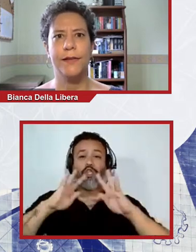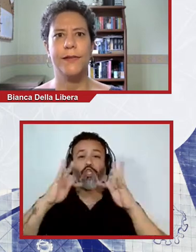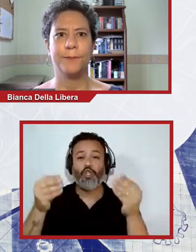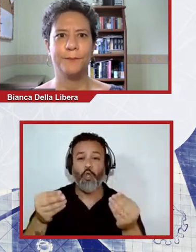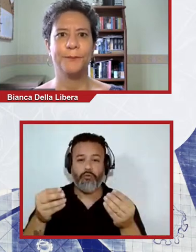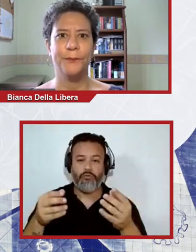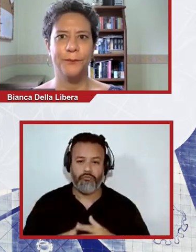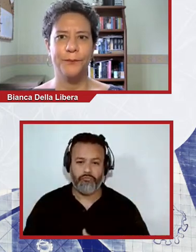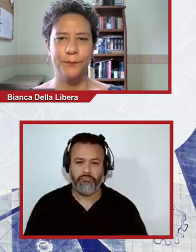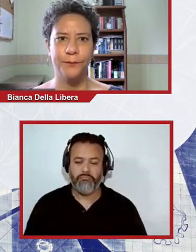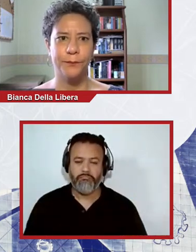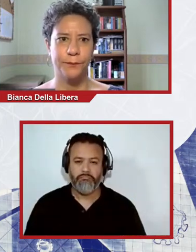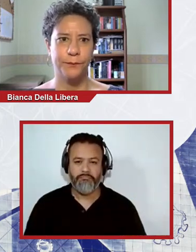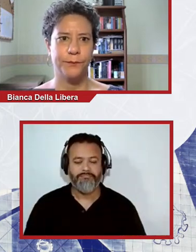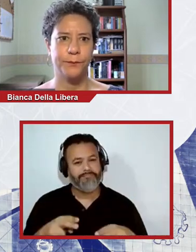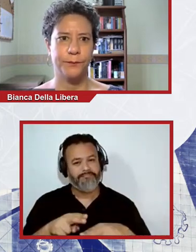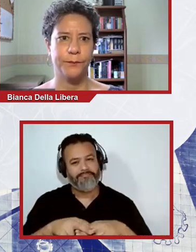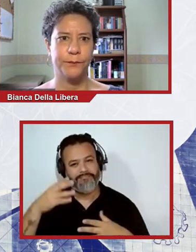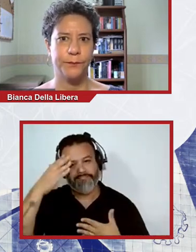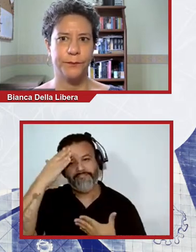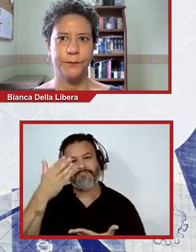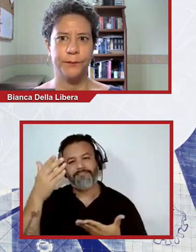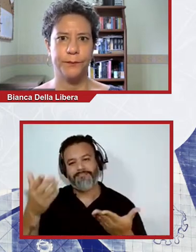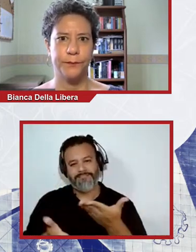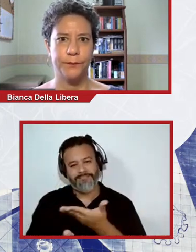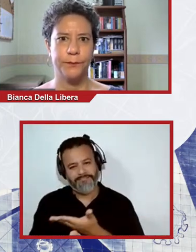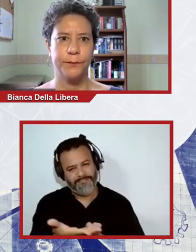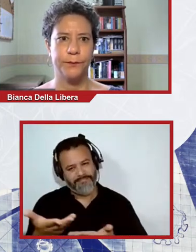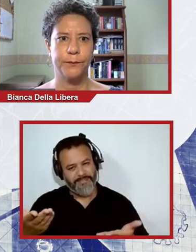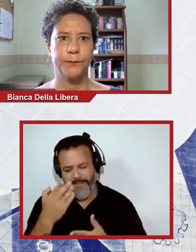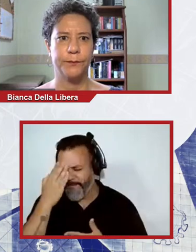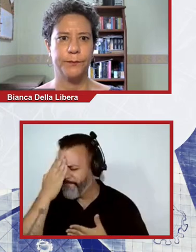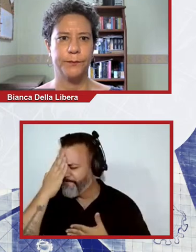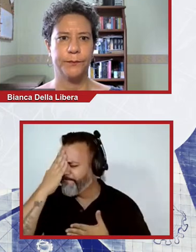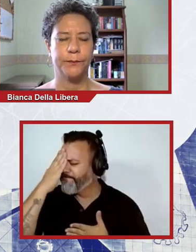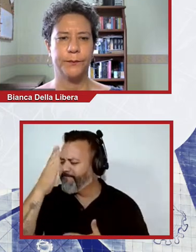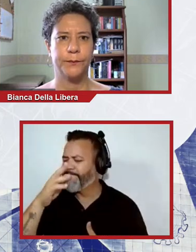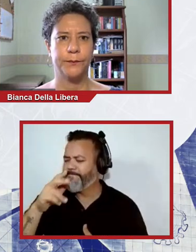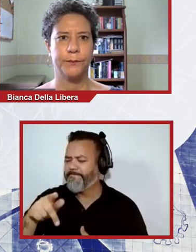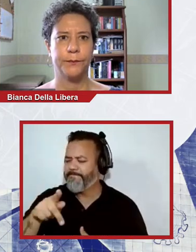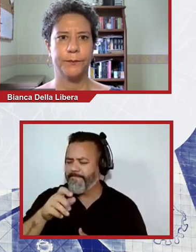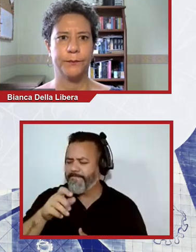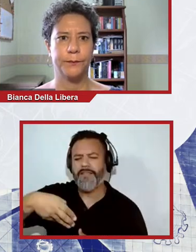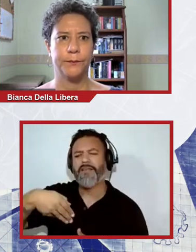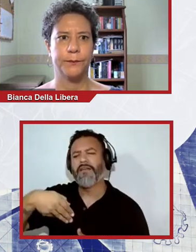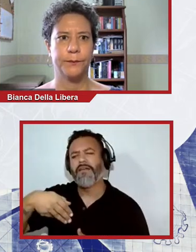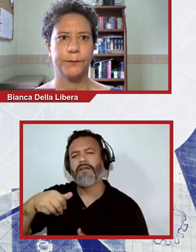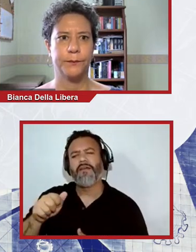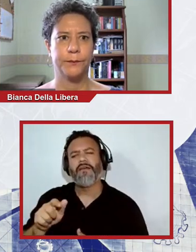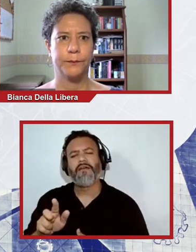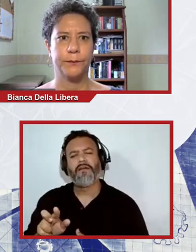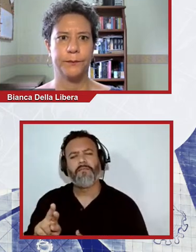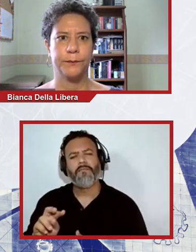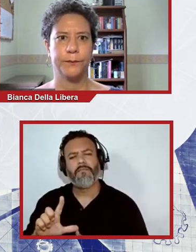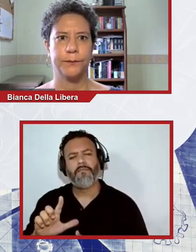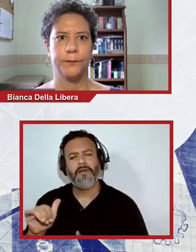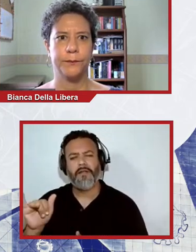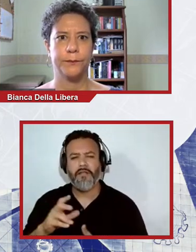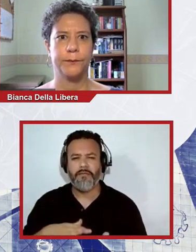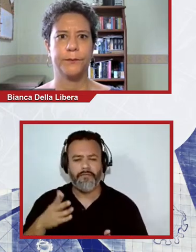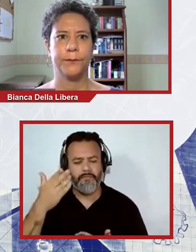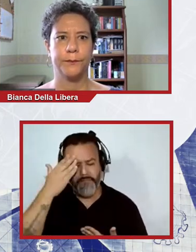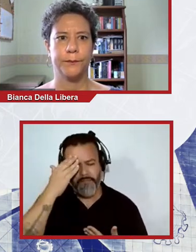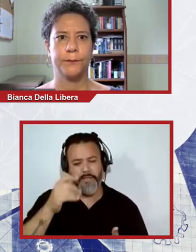aí. Agradeço a todo mundo do IOC. Muito obrigado, professora Marli. Muito obrigado aos intérpretes,